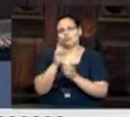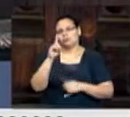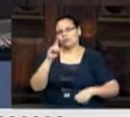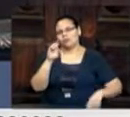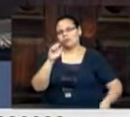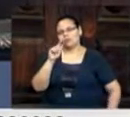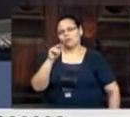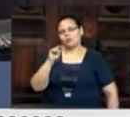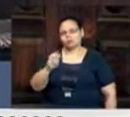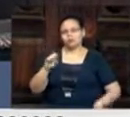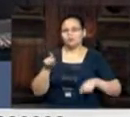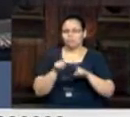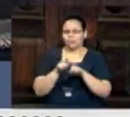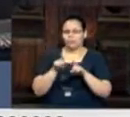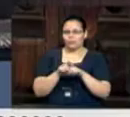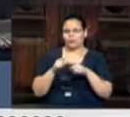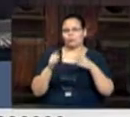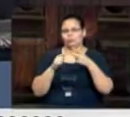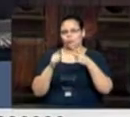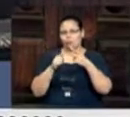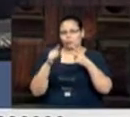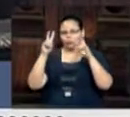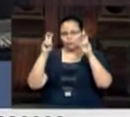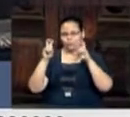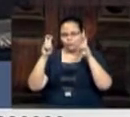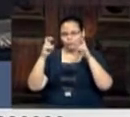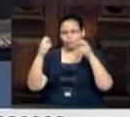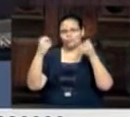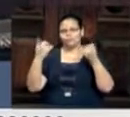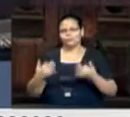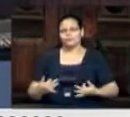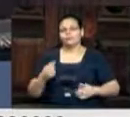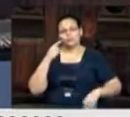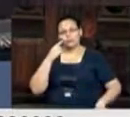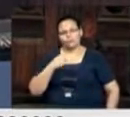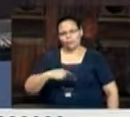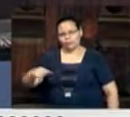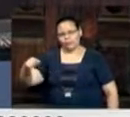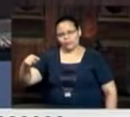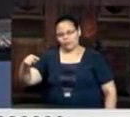também, o segundo assunto, que eu também abordei ao longo desta semana,